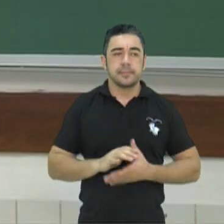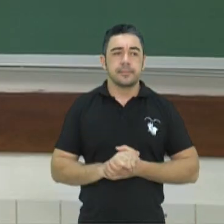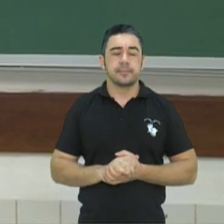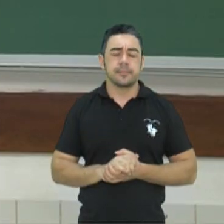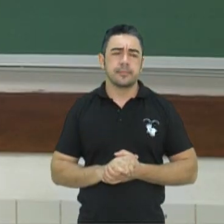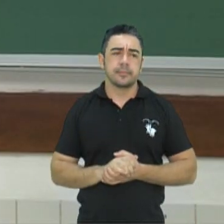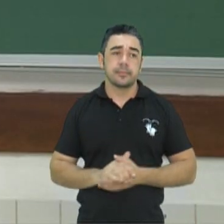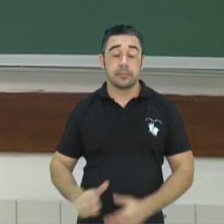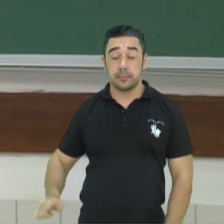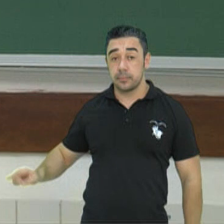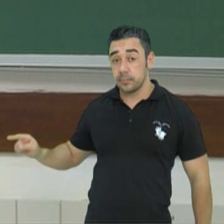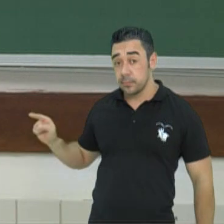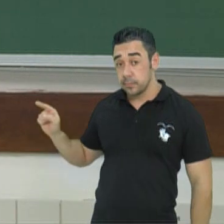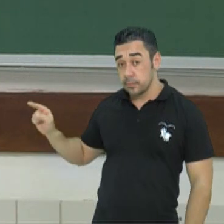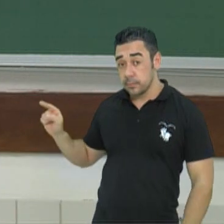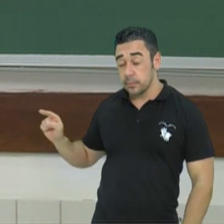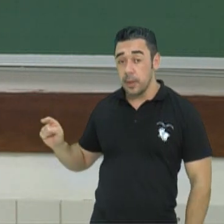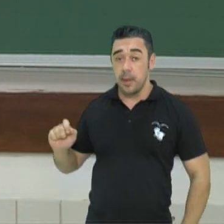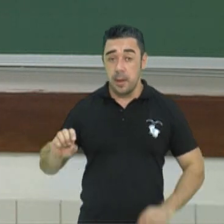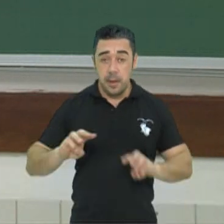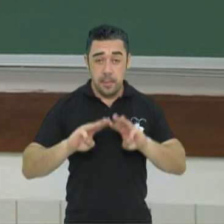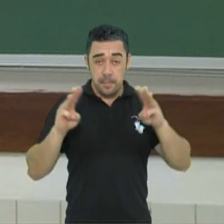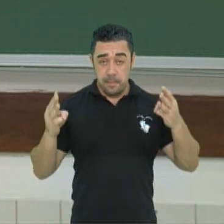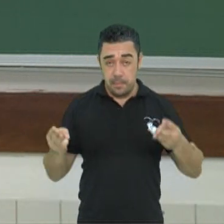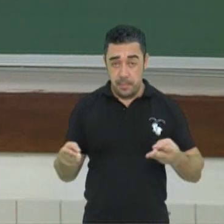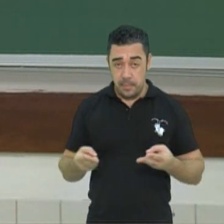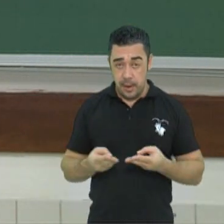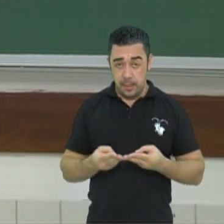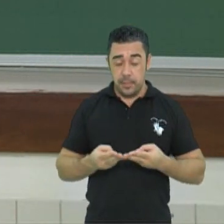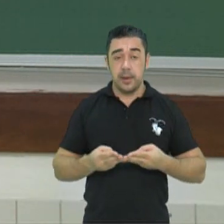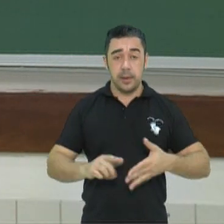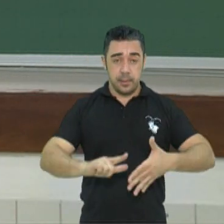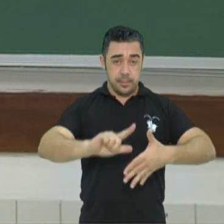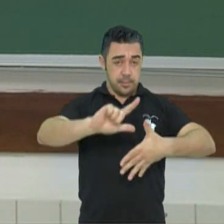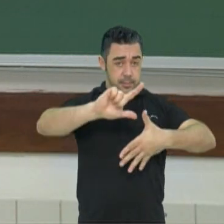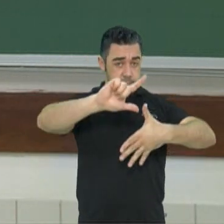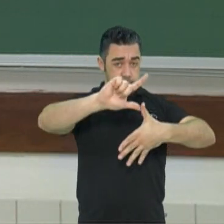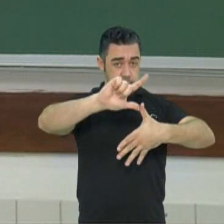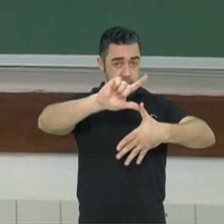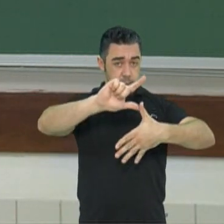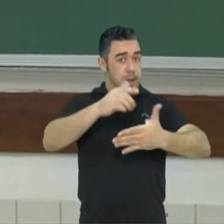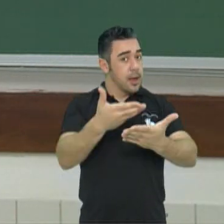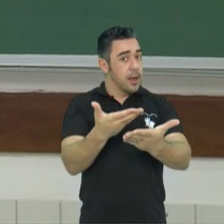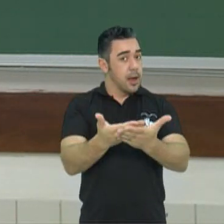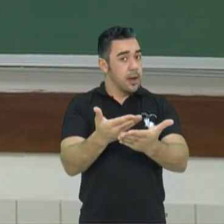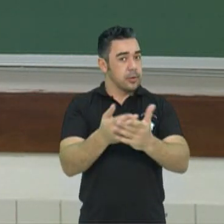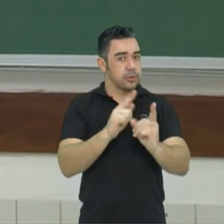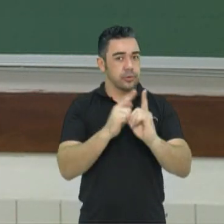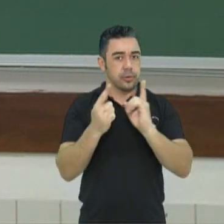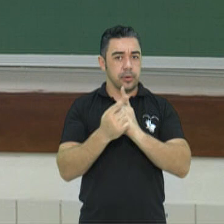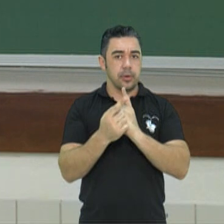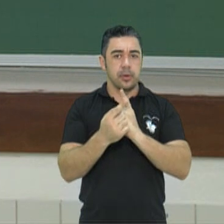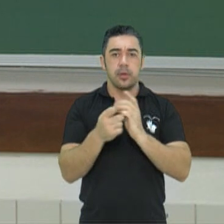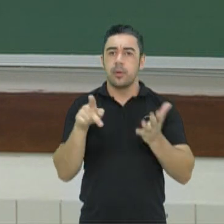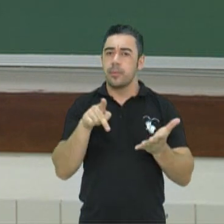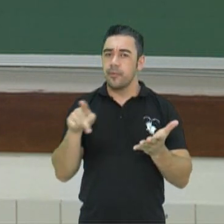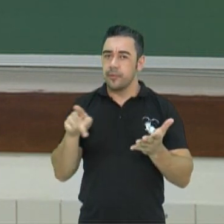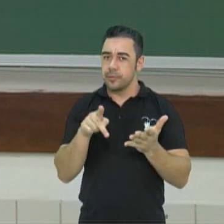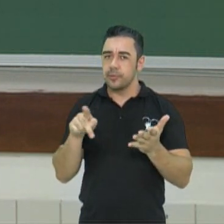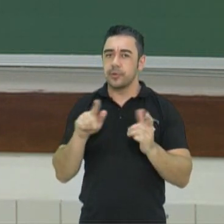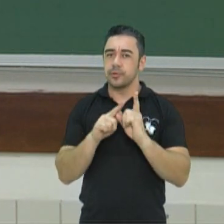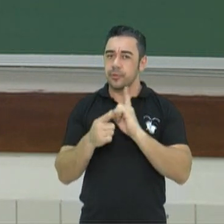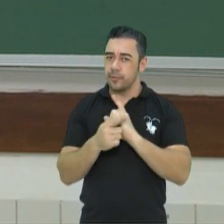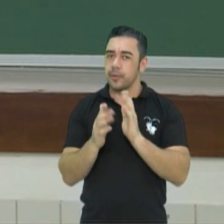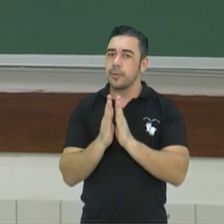Pessoal, aqui nós temos o mapa da América Latina. Olha a aula de geografia, né? Professora de geografia, me perdoem se eu cometer